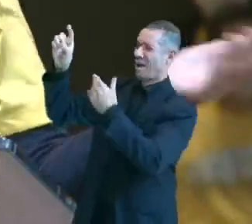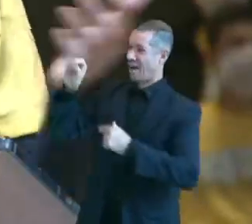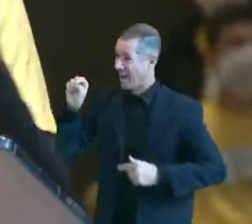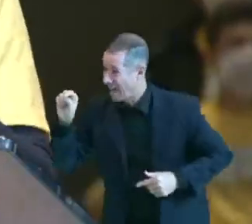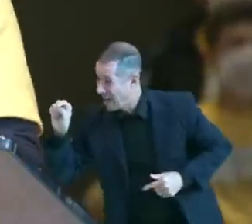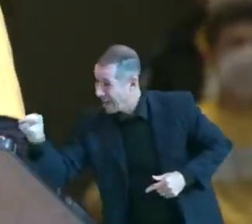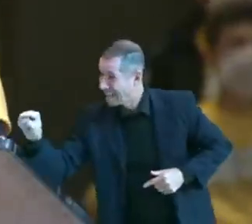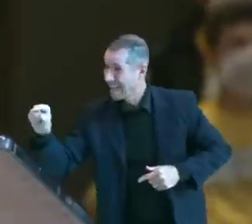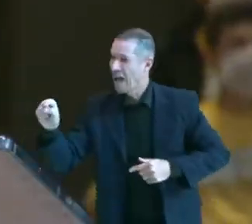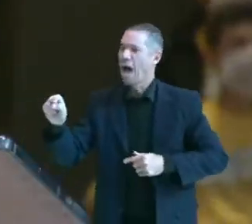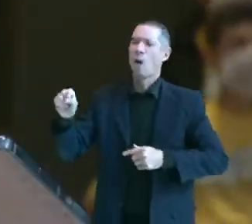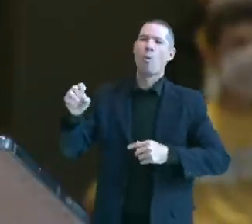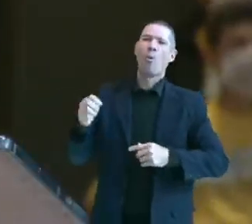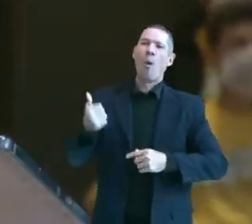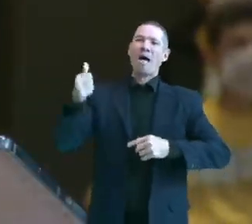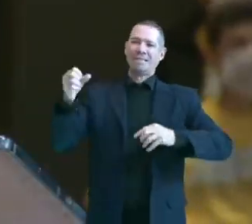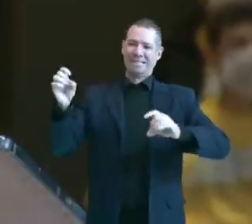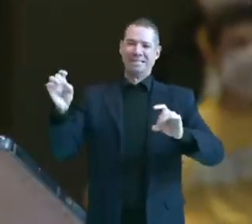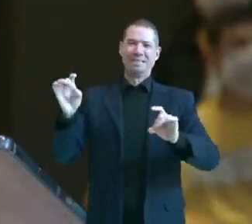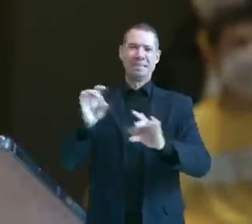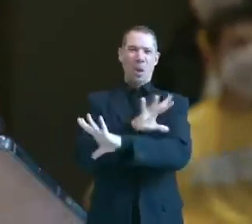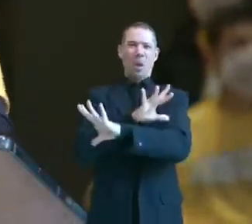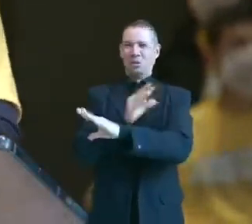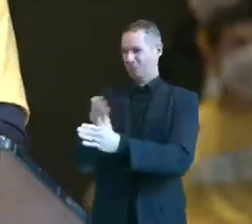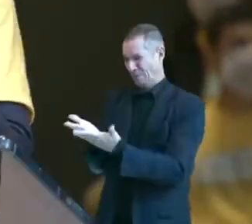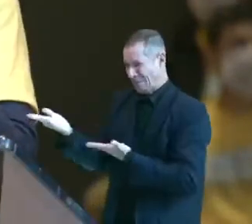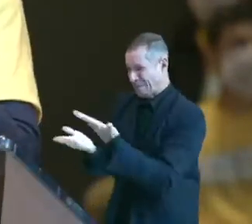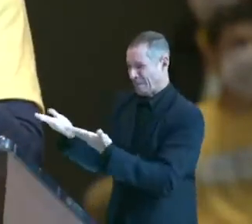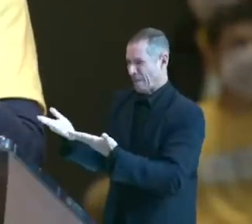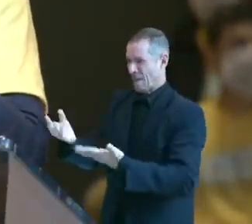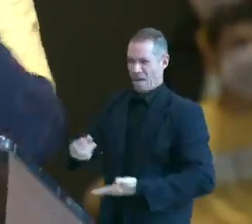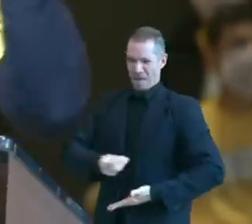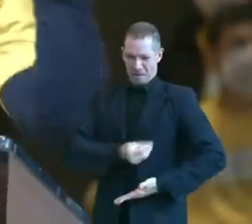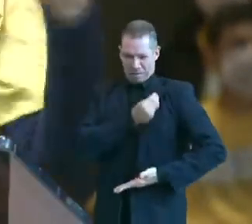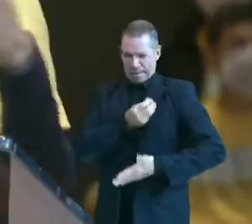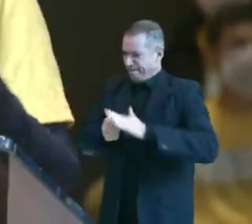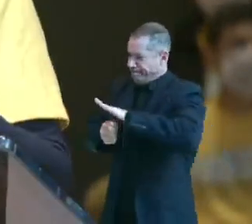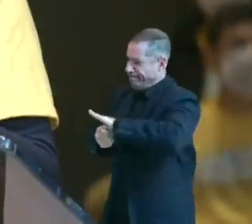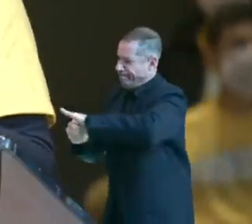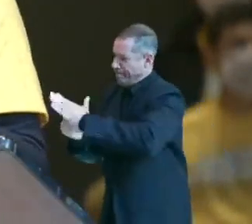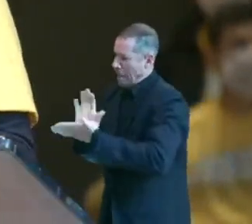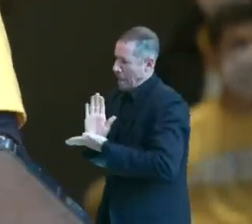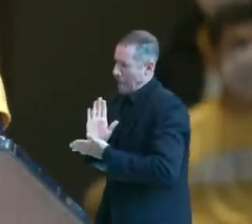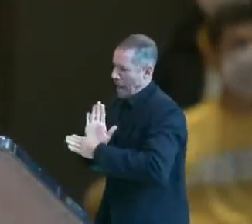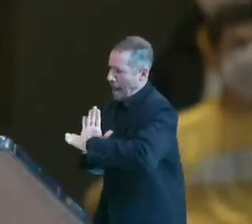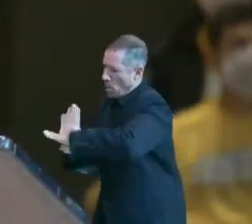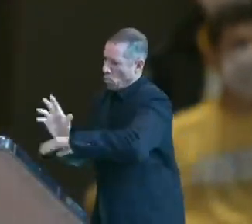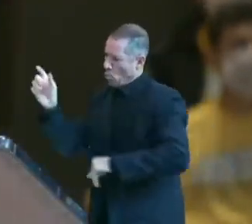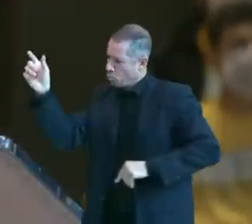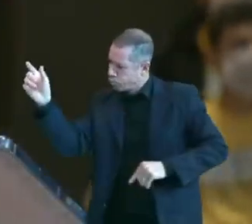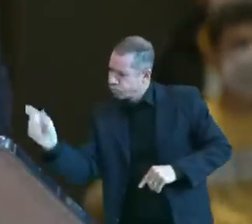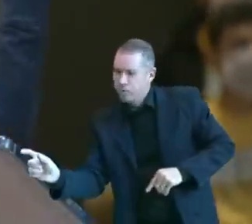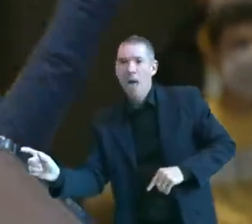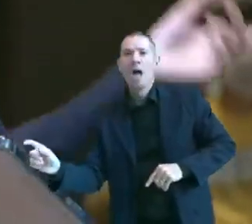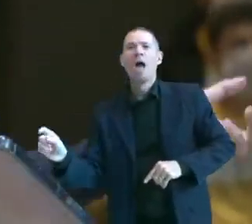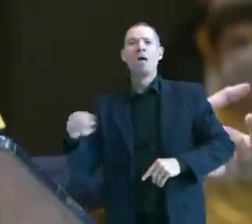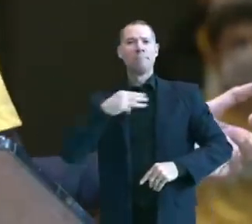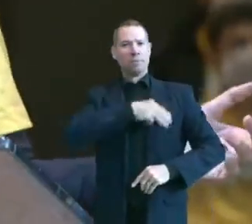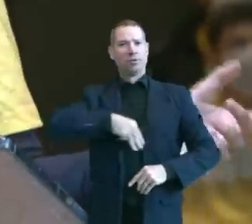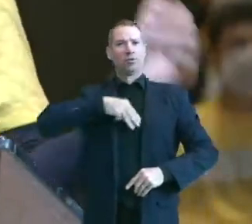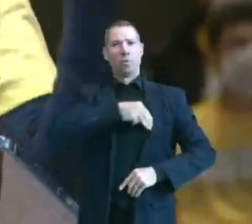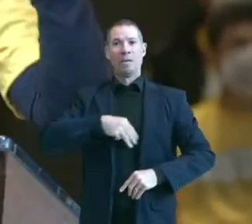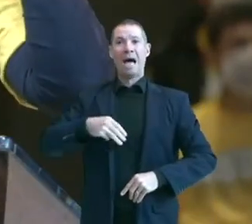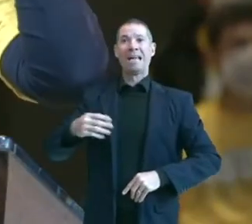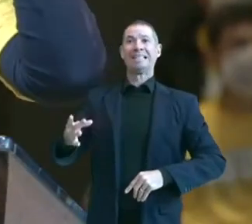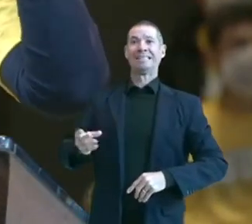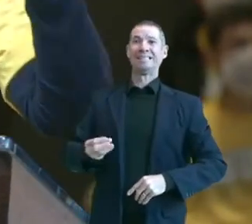está concluindo seu tratamento. Eu investi a minha vida na vida da Tailana. As missionárias que estão